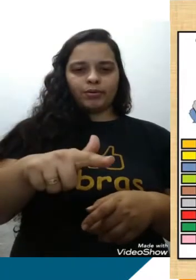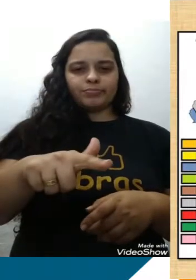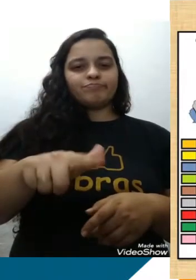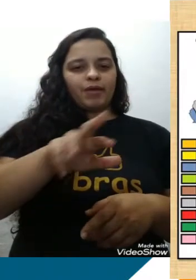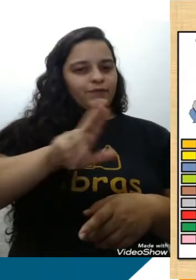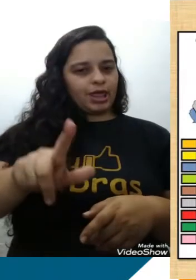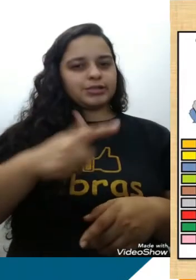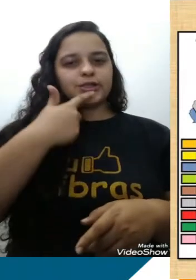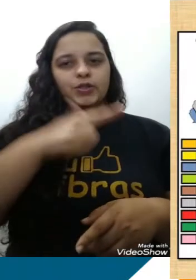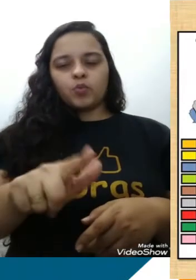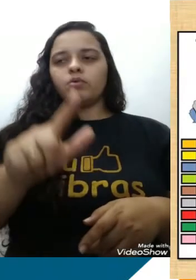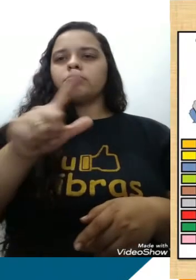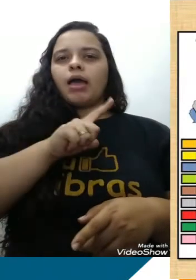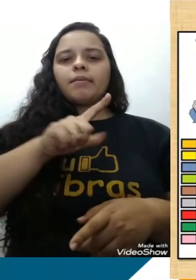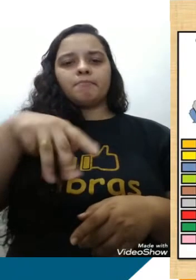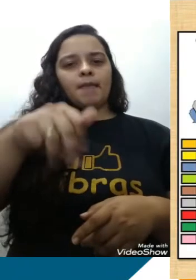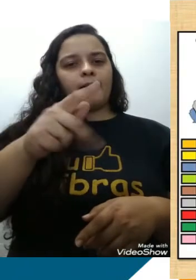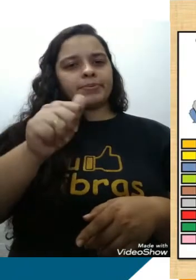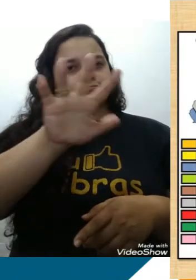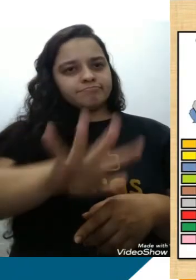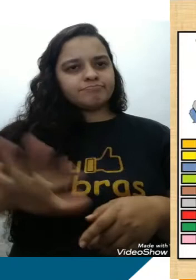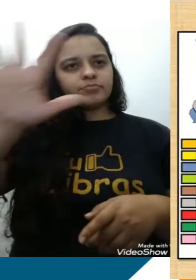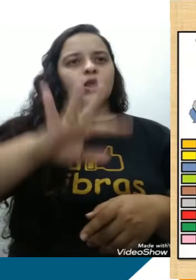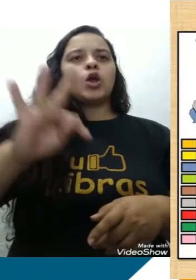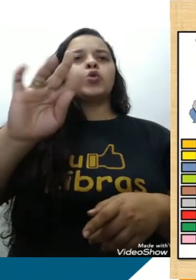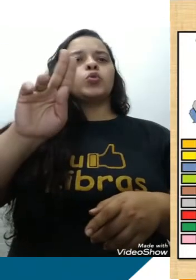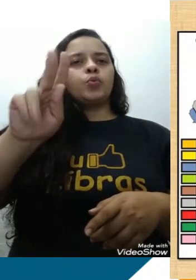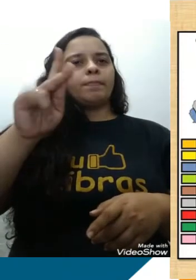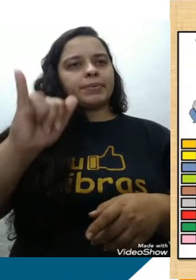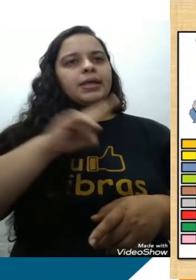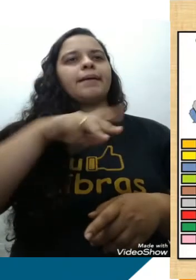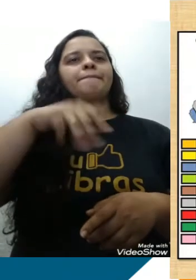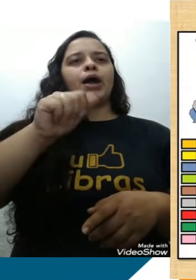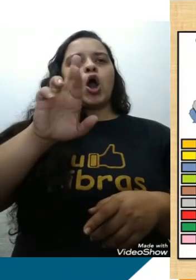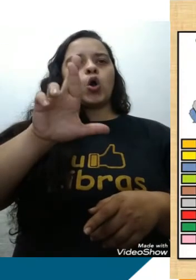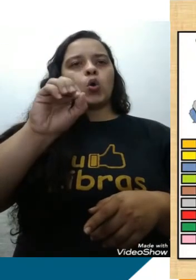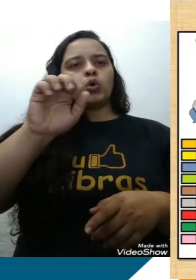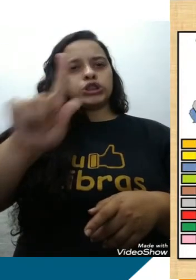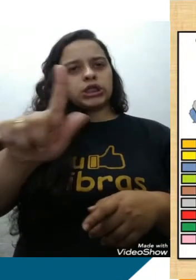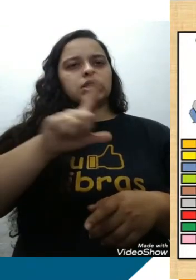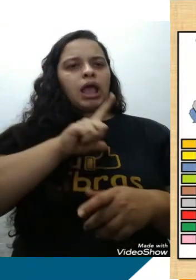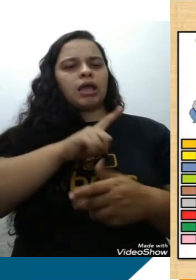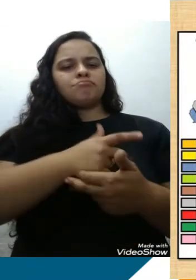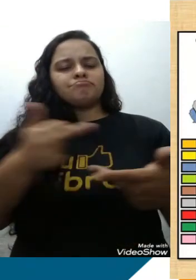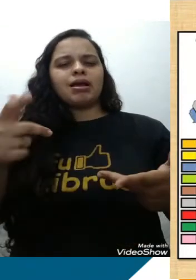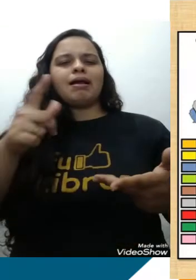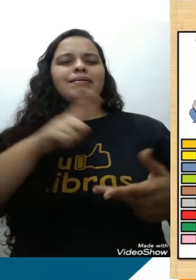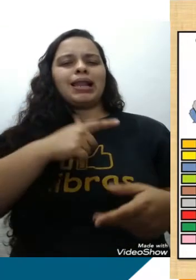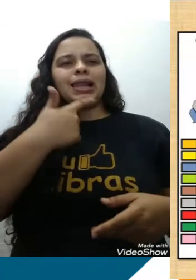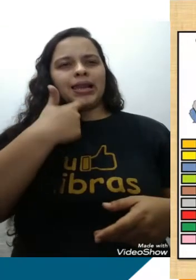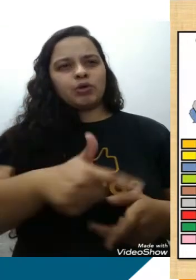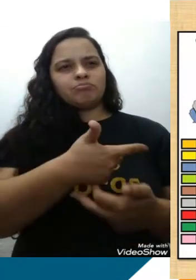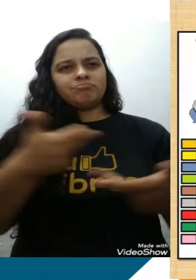eles marcam das representações dos troncos linguísticos, né? São os principais o tupi e o macro-G, mas as derivações são cerca de